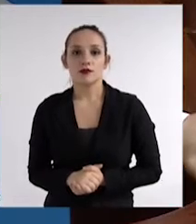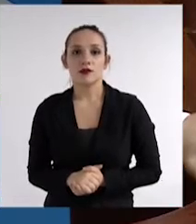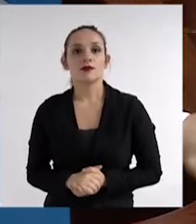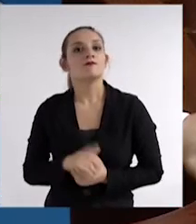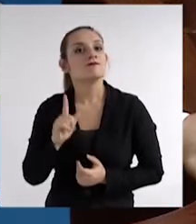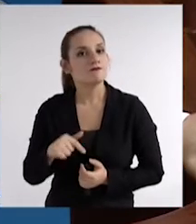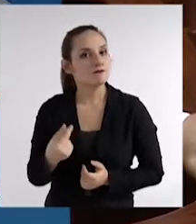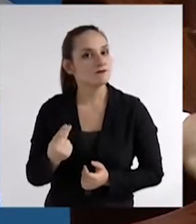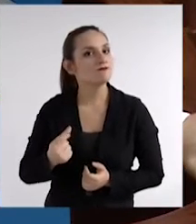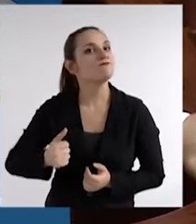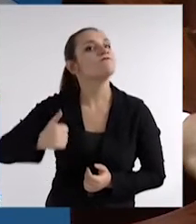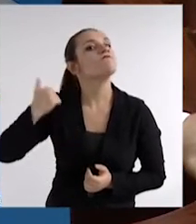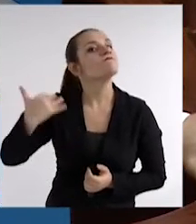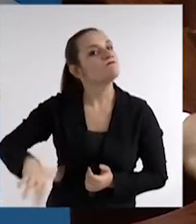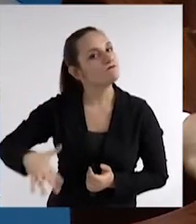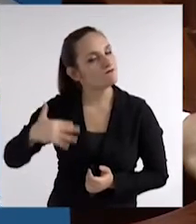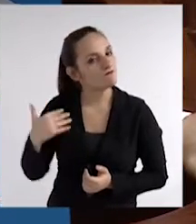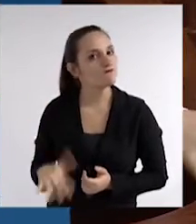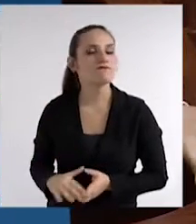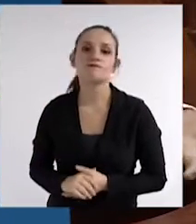um valor